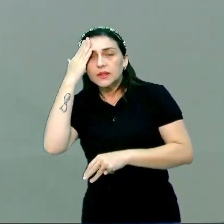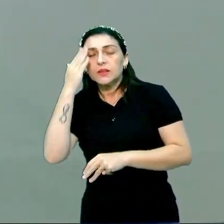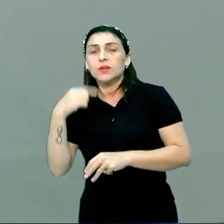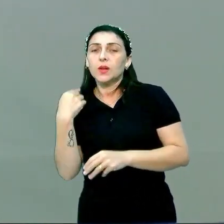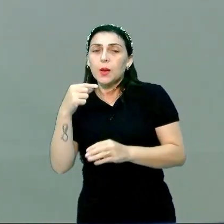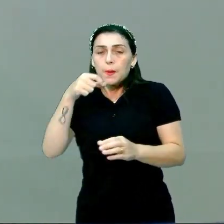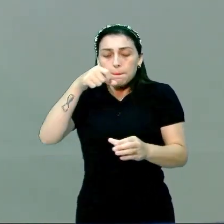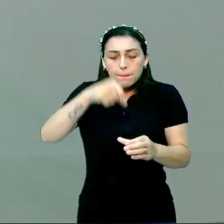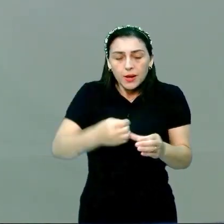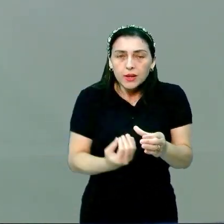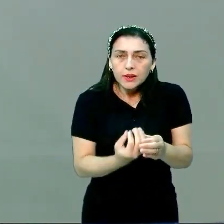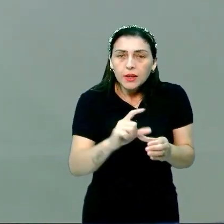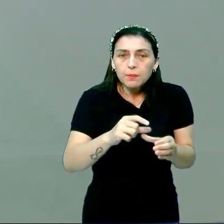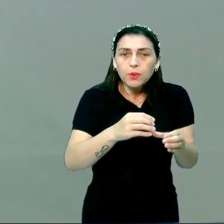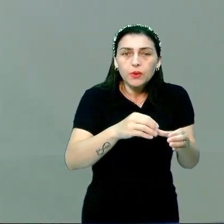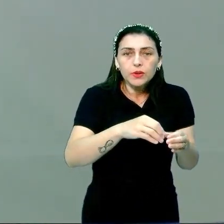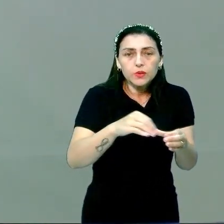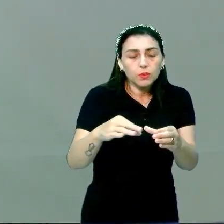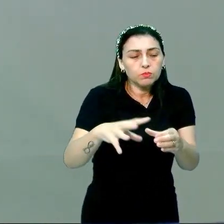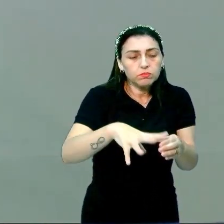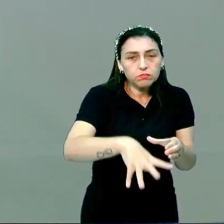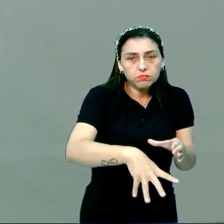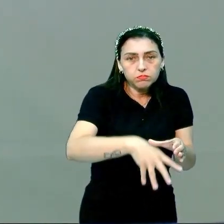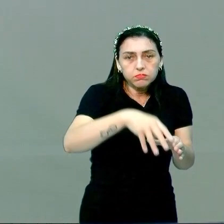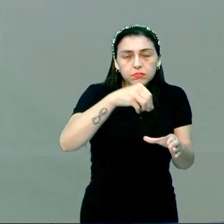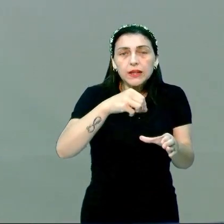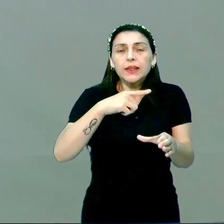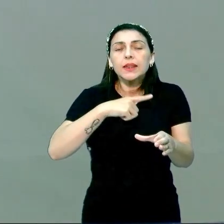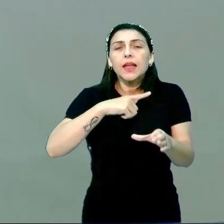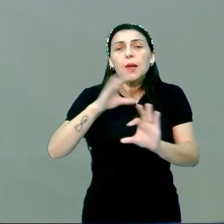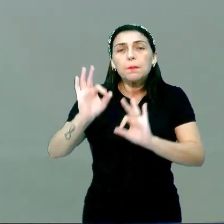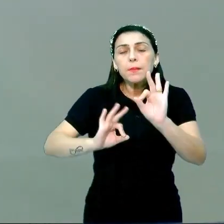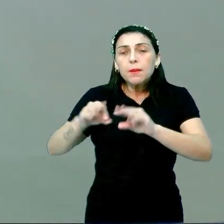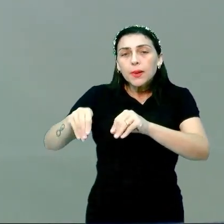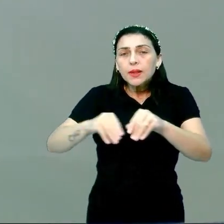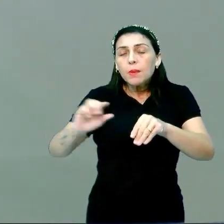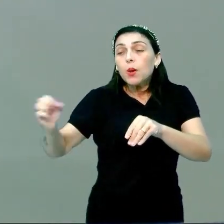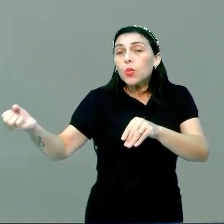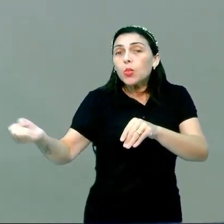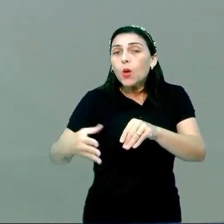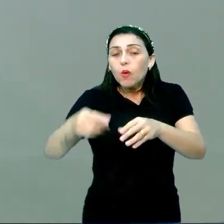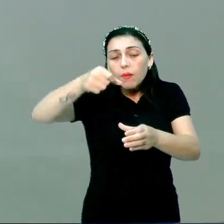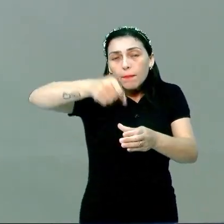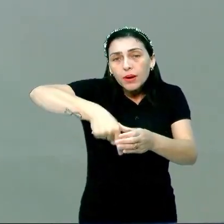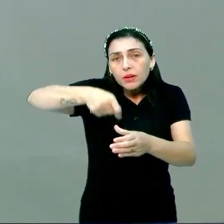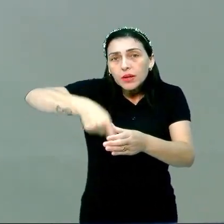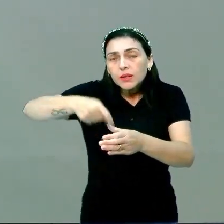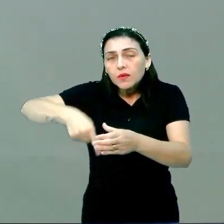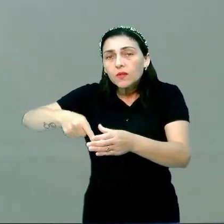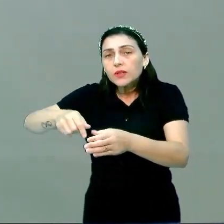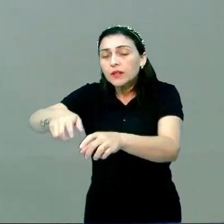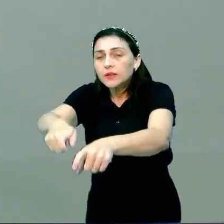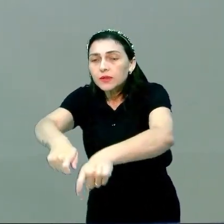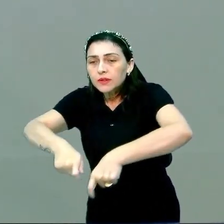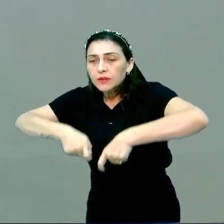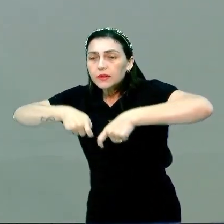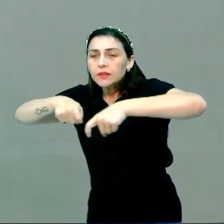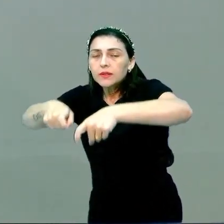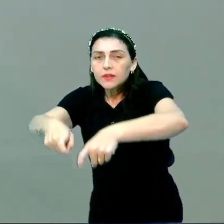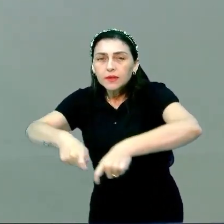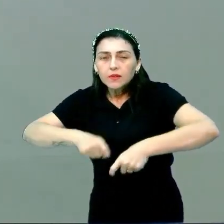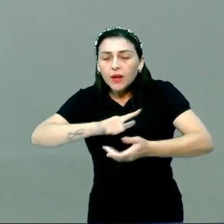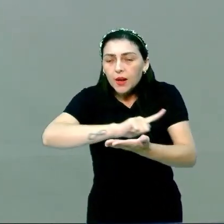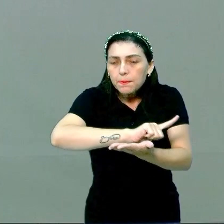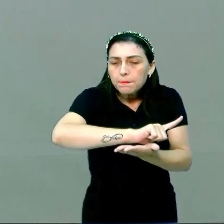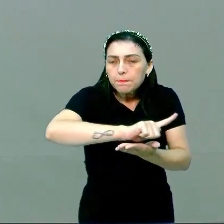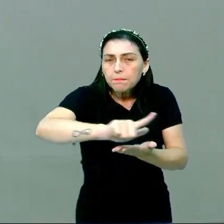A gente planta na terra e depois que colhe tudo, você tem que preparar a terra para um novo plantio. Então você vai arar, vai adubar,